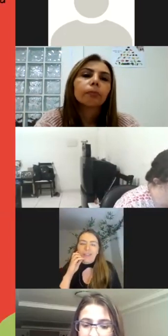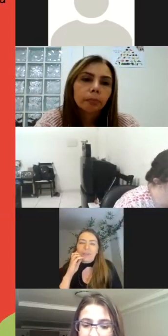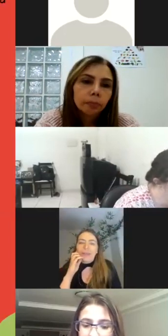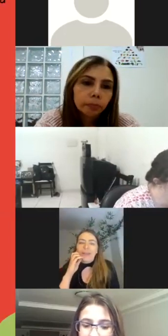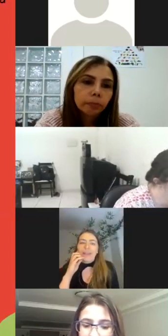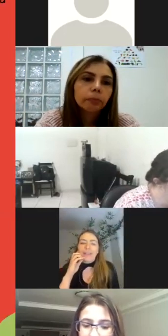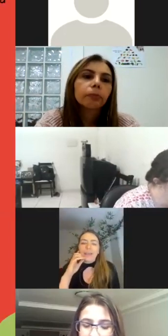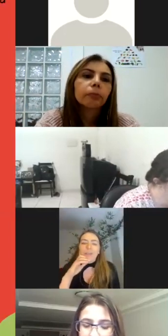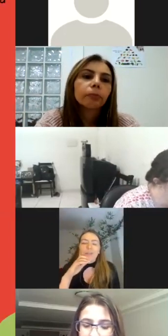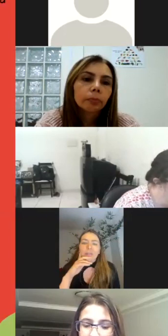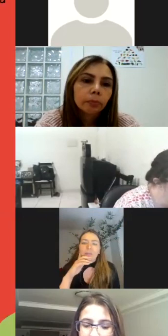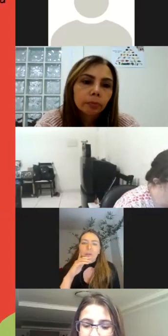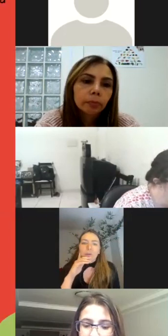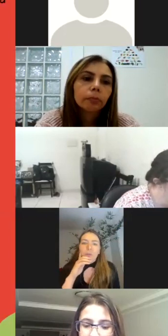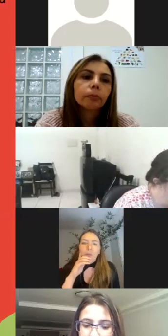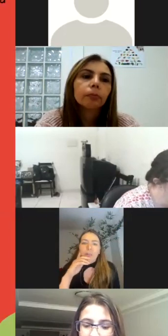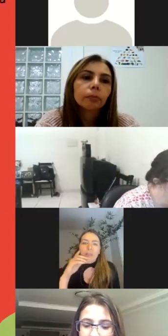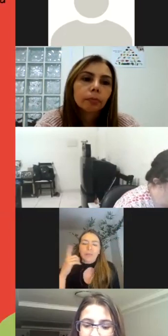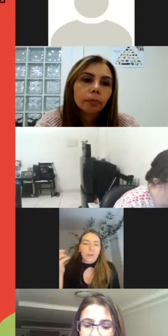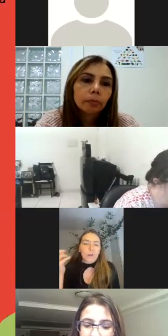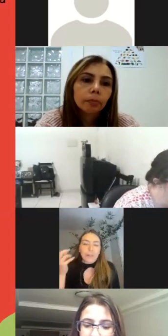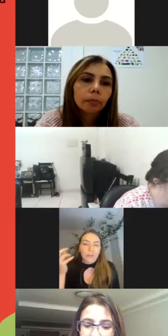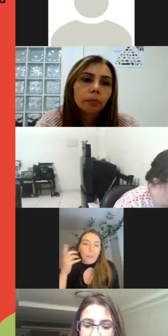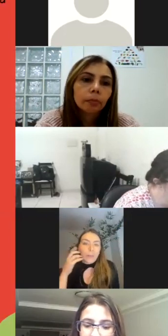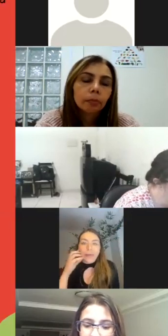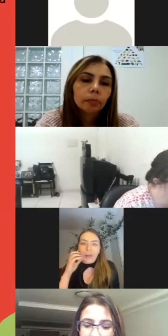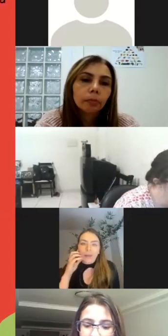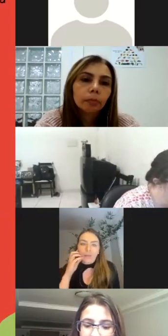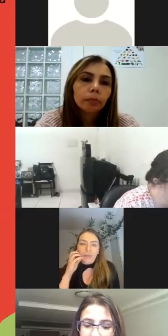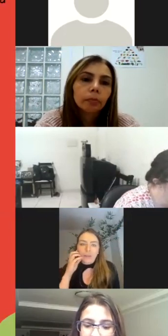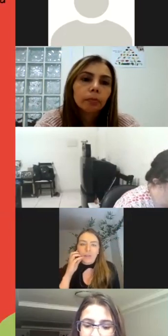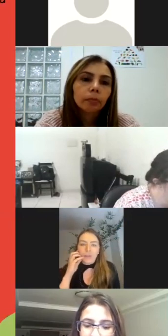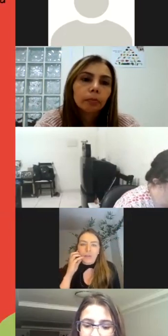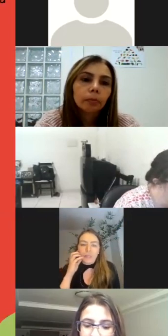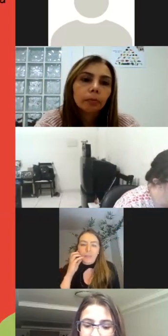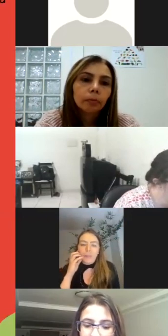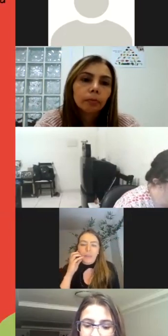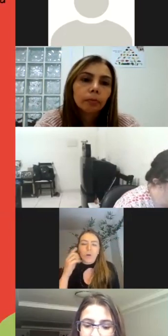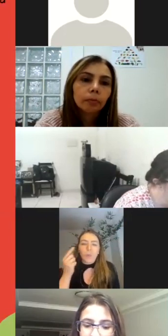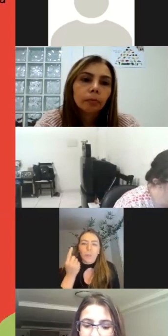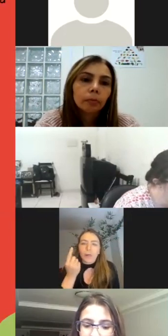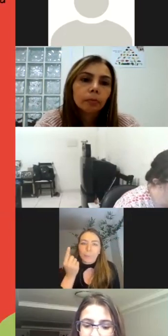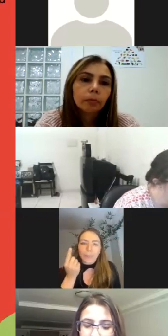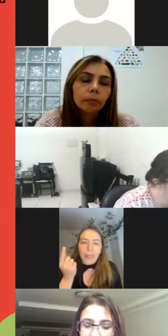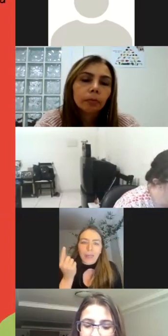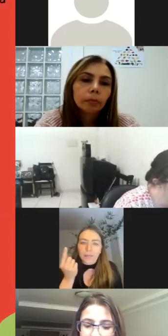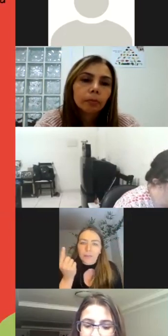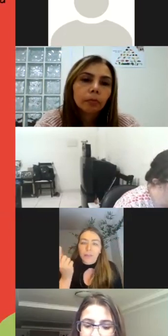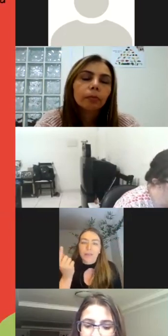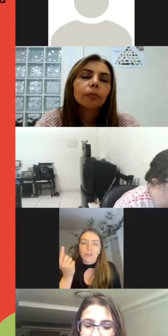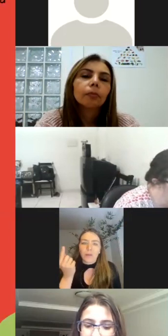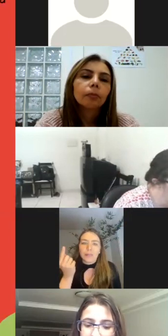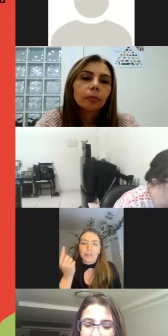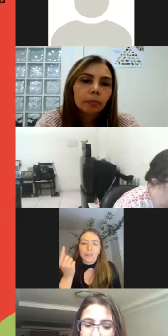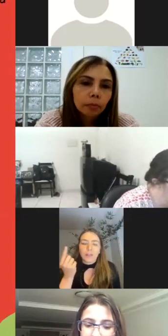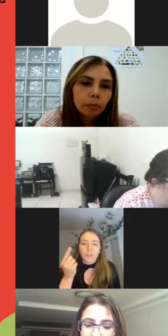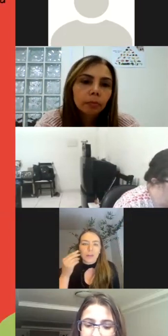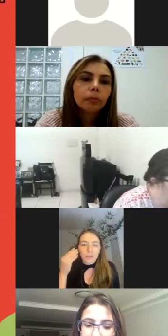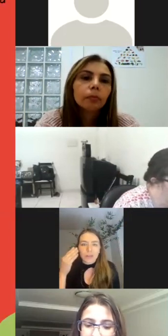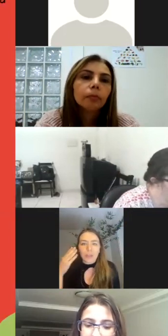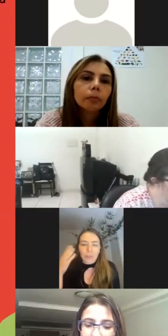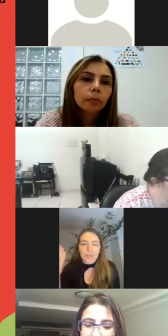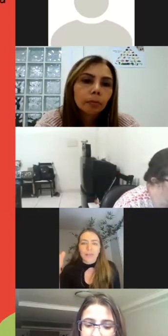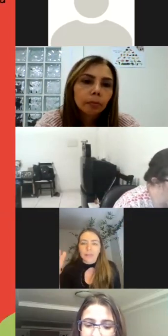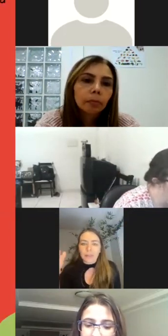né? Então, se você for consumir, por exemplo, eu estava comentando uma panqueca que eu fiz no final de semana. Eu comi uma panqueca e eu estava satisfeita. Se eu